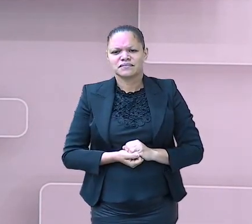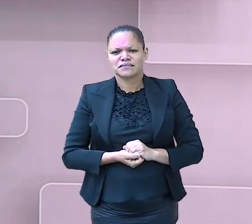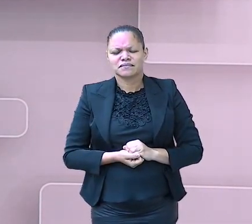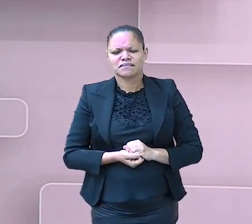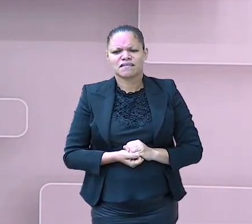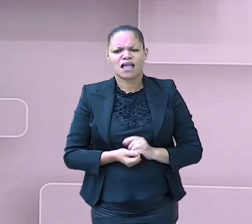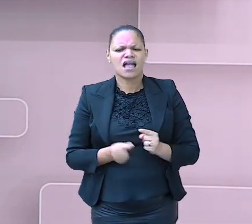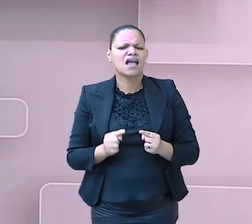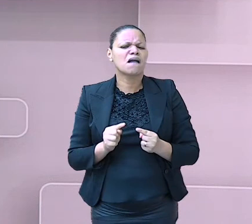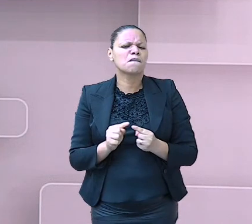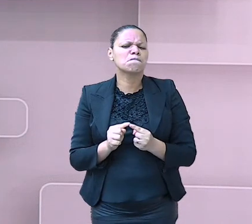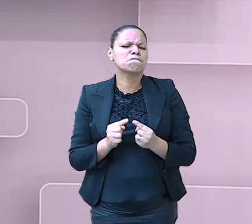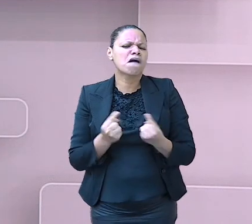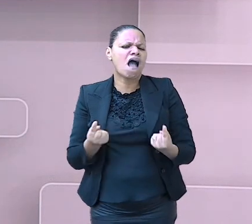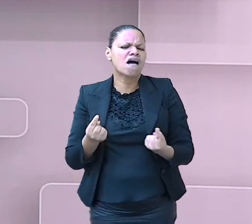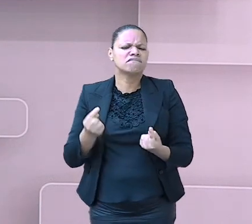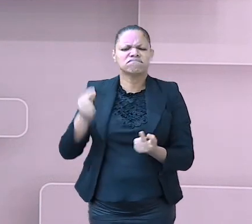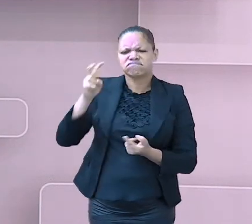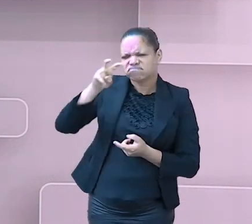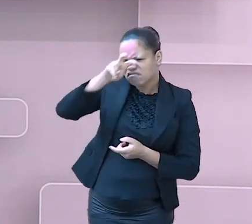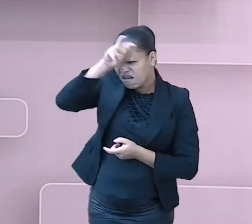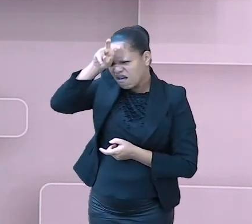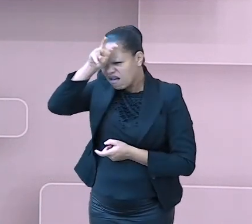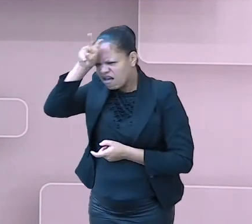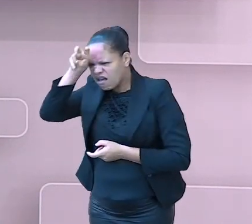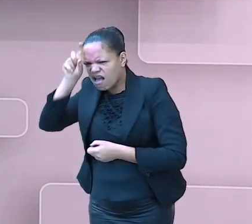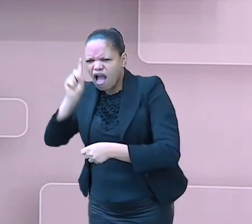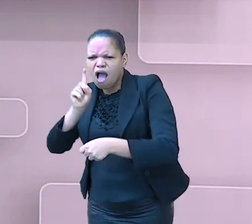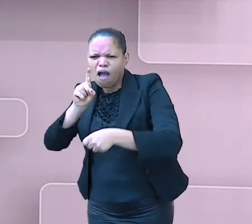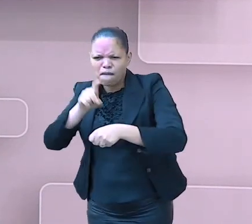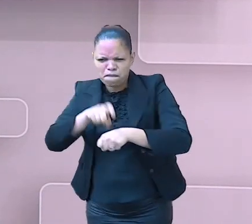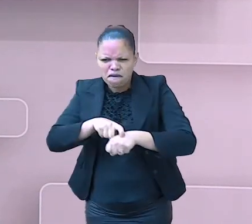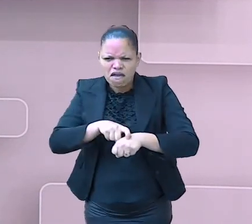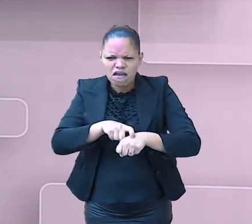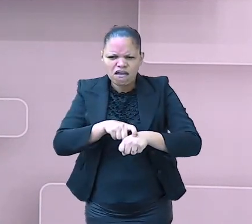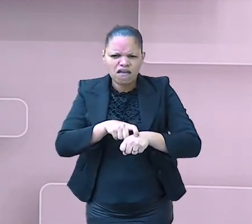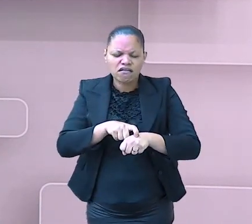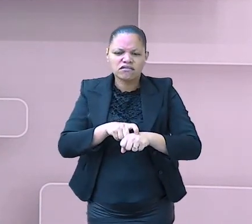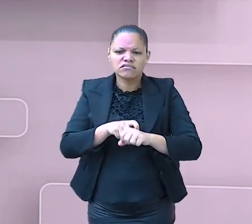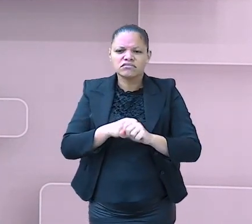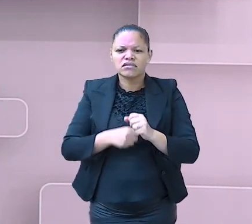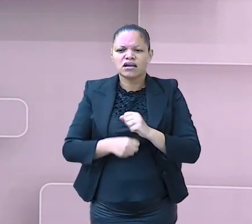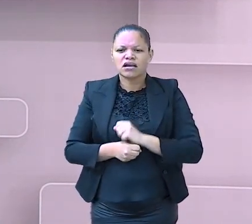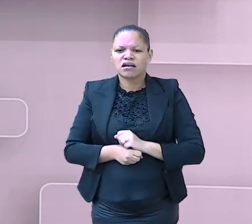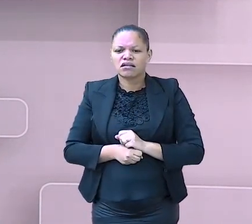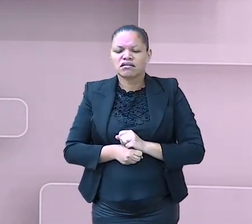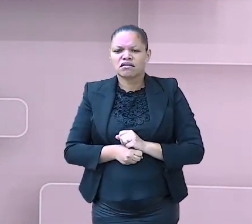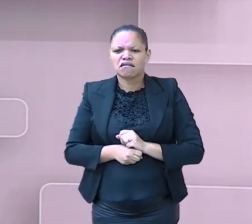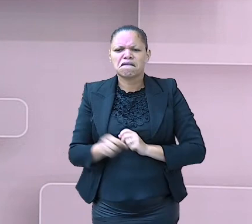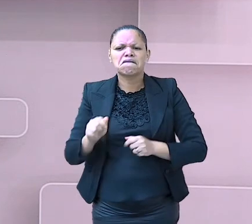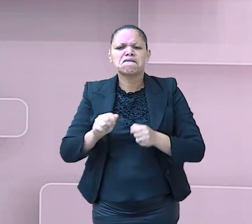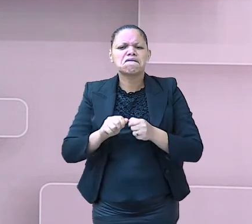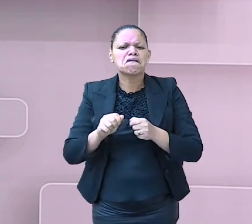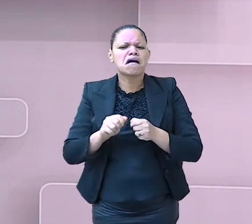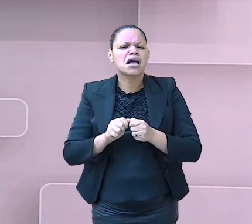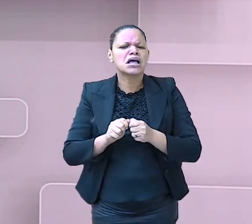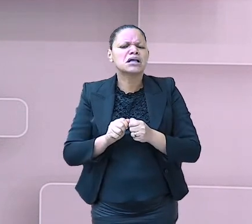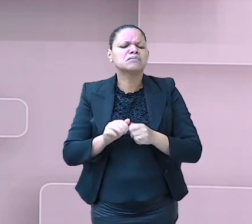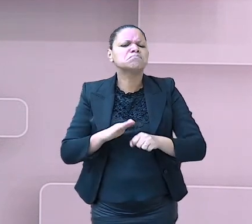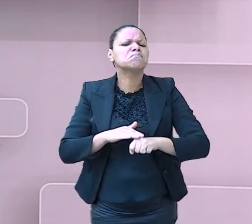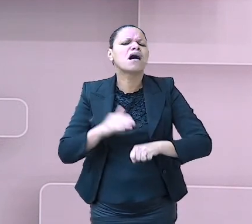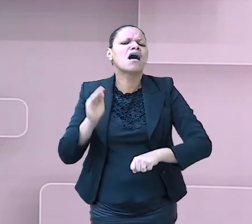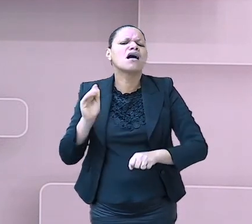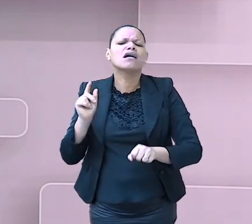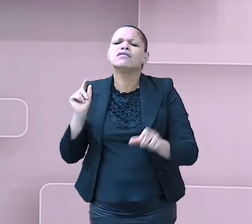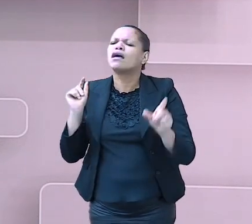Mas a abelha, ela tem outra utilidade a não ser o mel? Você conhece